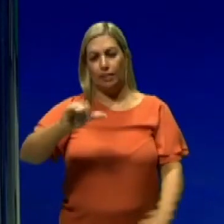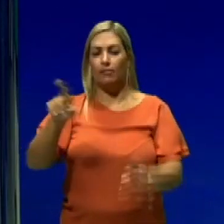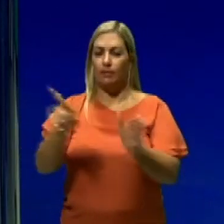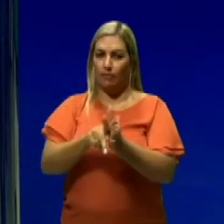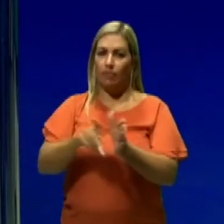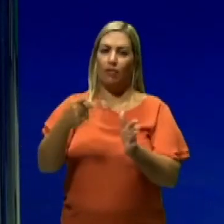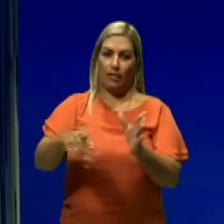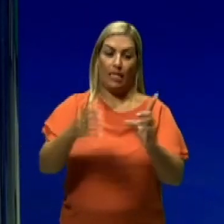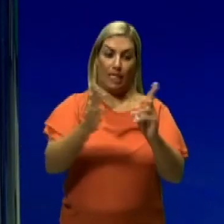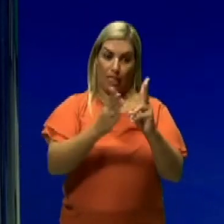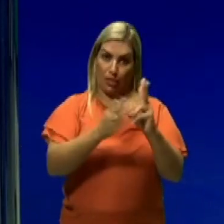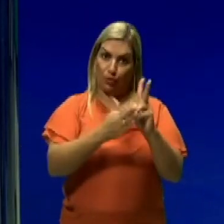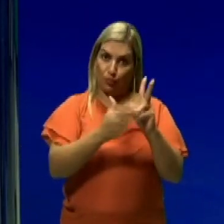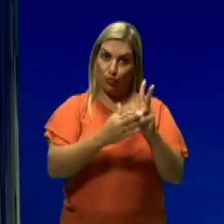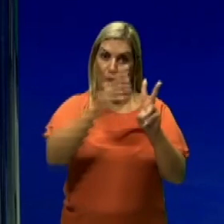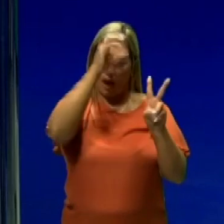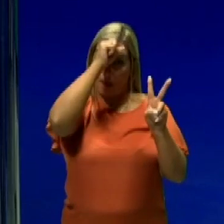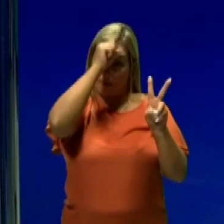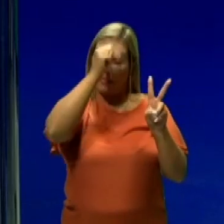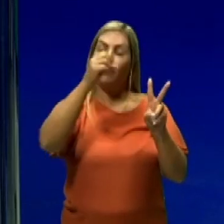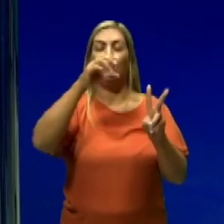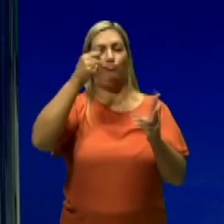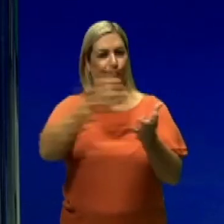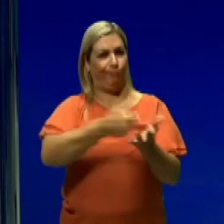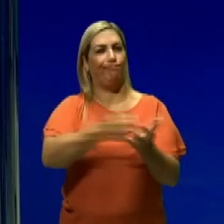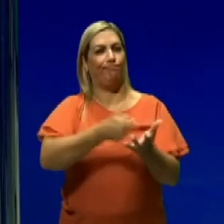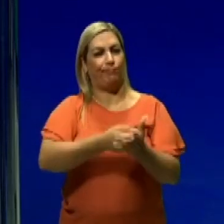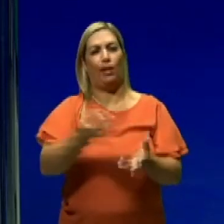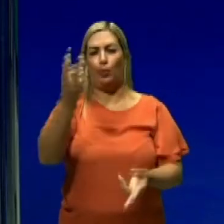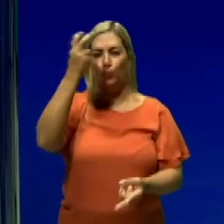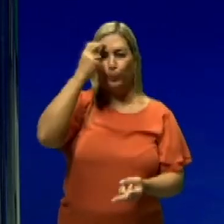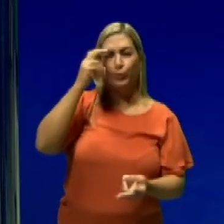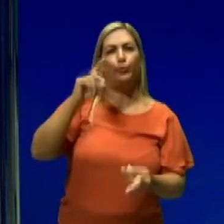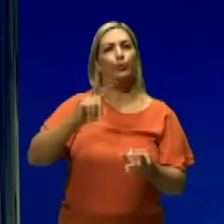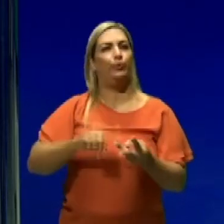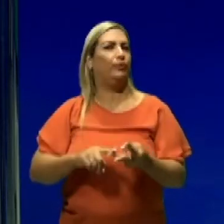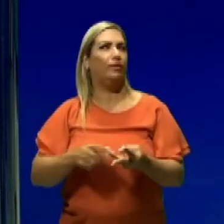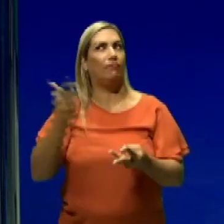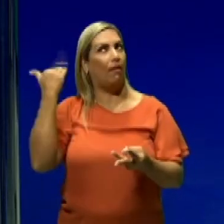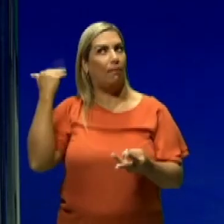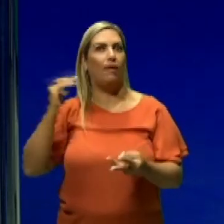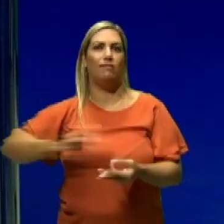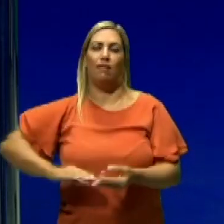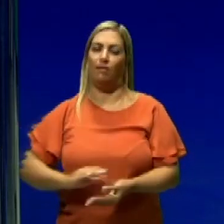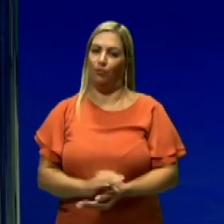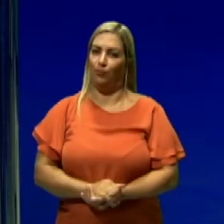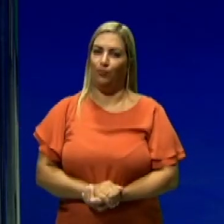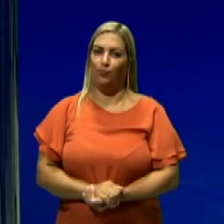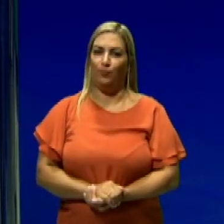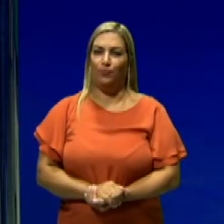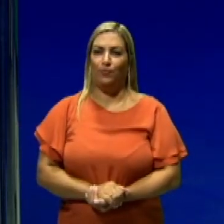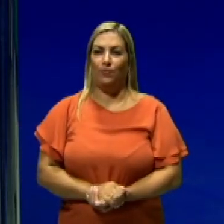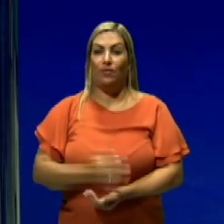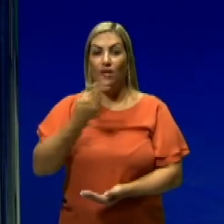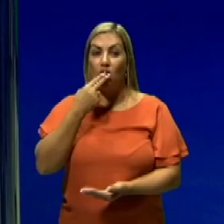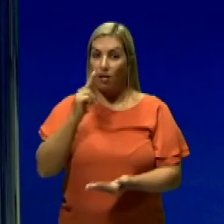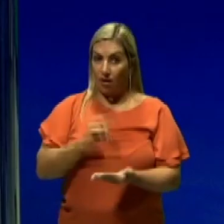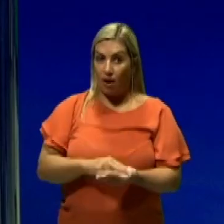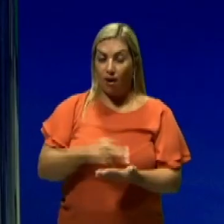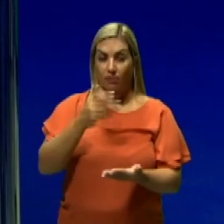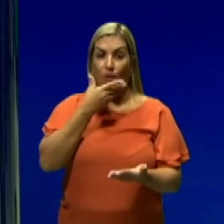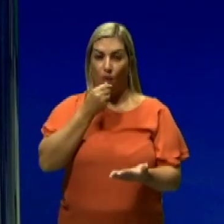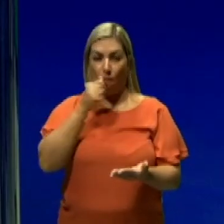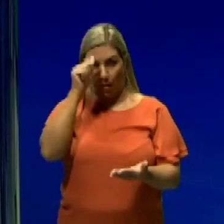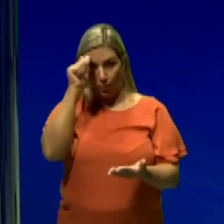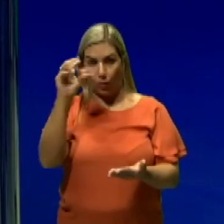os nossos nativos impõe a eles a cultura é aquela época então nessa carta aqui com a minha